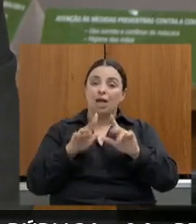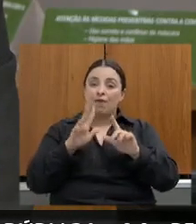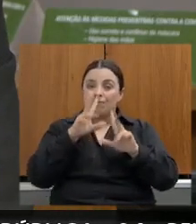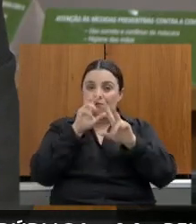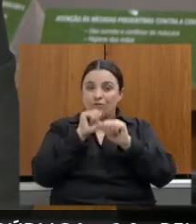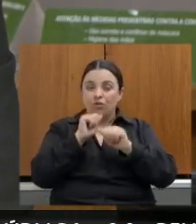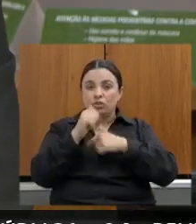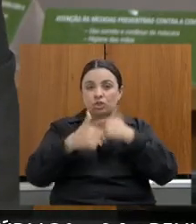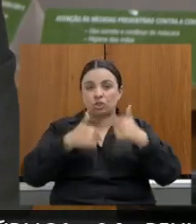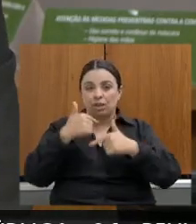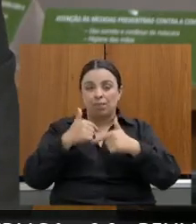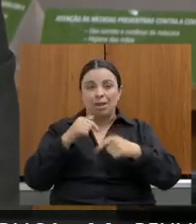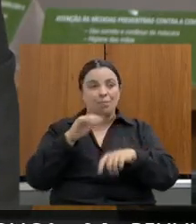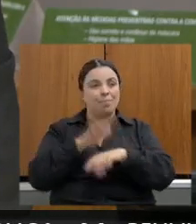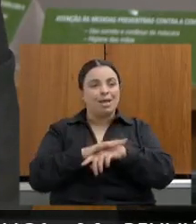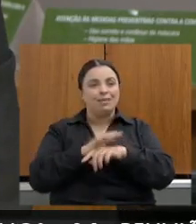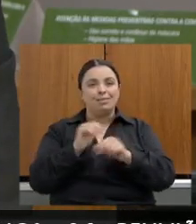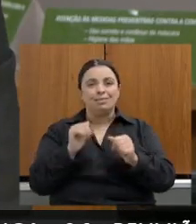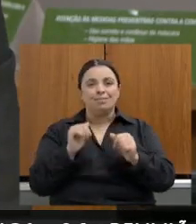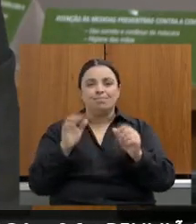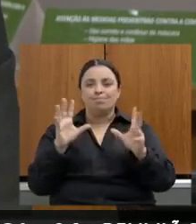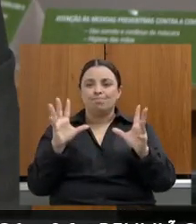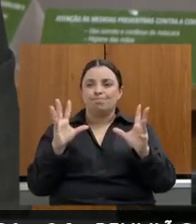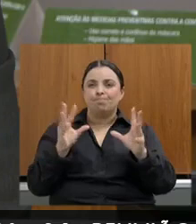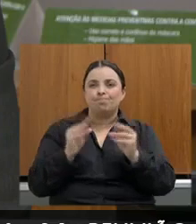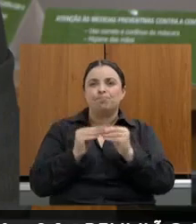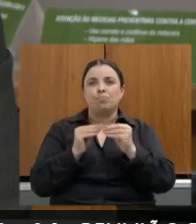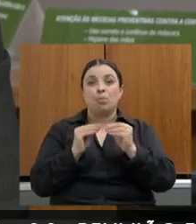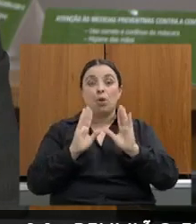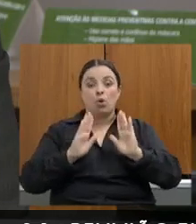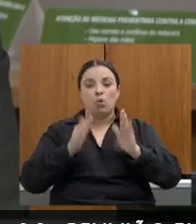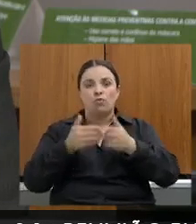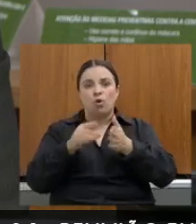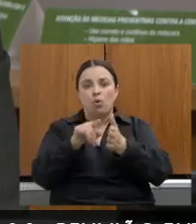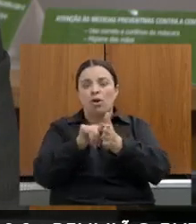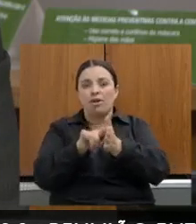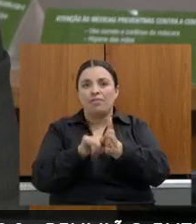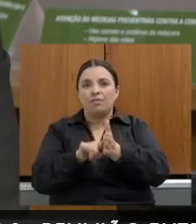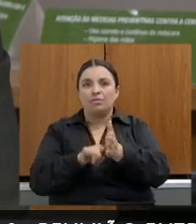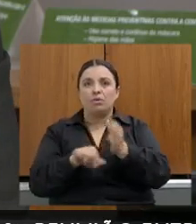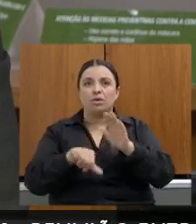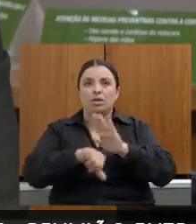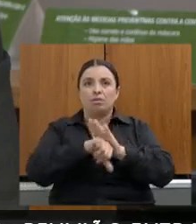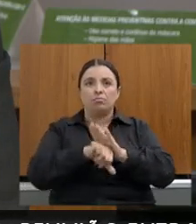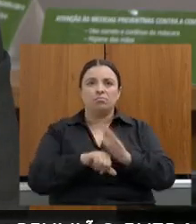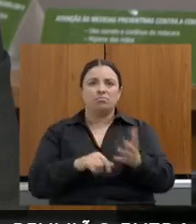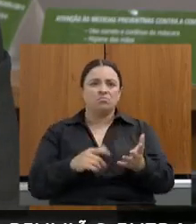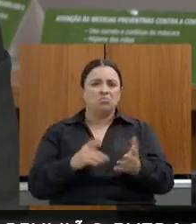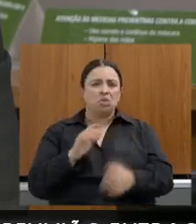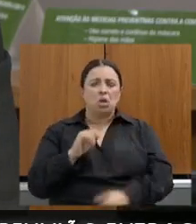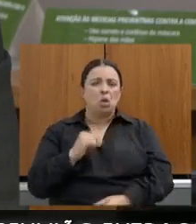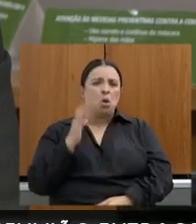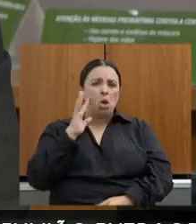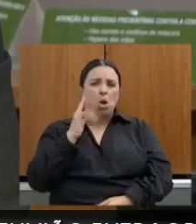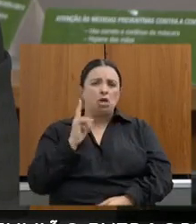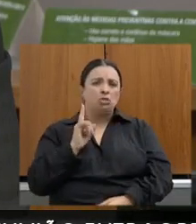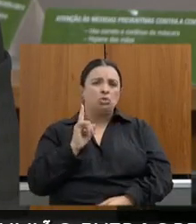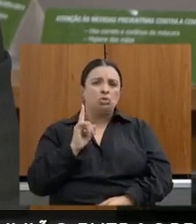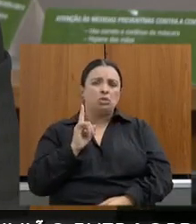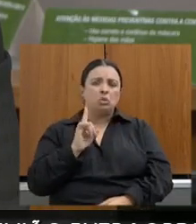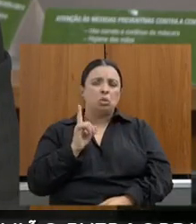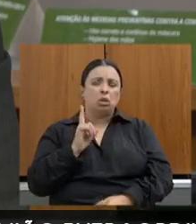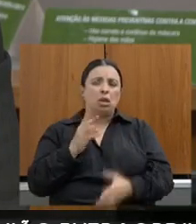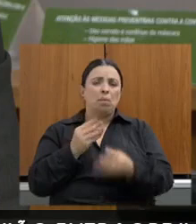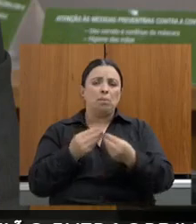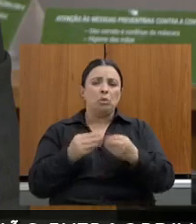na Investigação Criminal não há de trazer estrago na entrega na integração ninguém criou